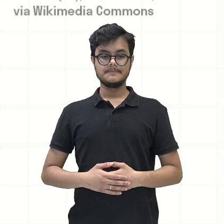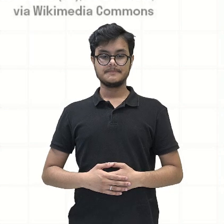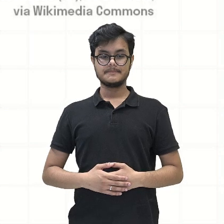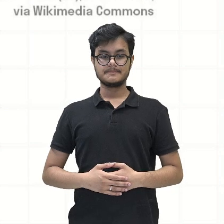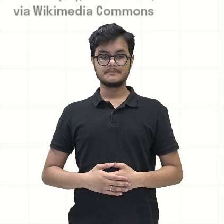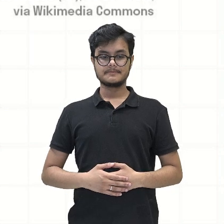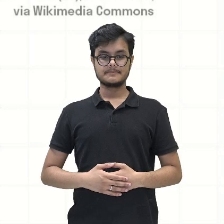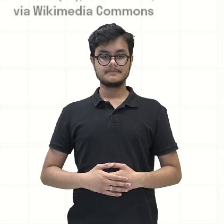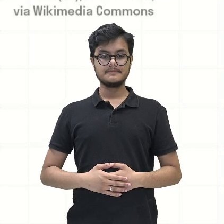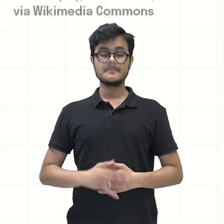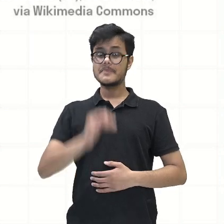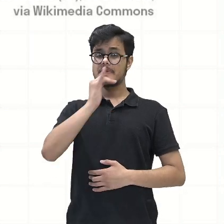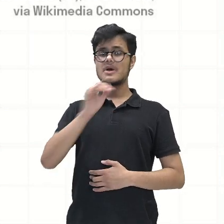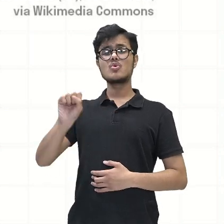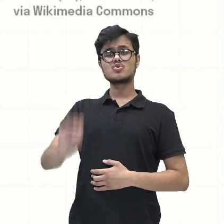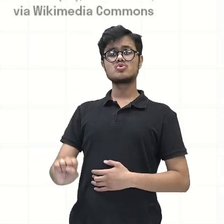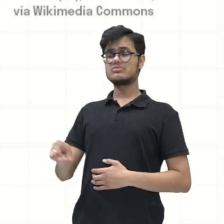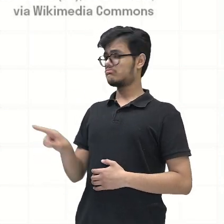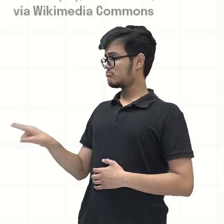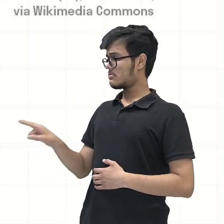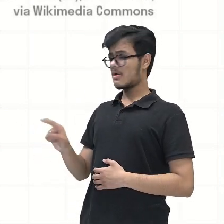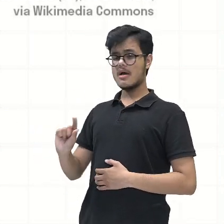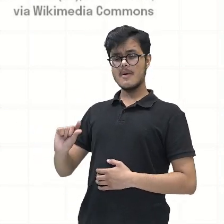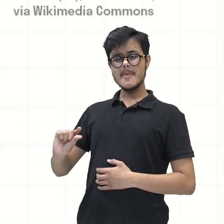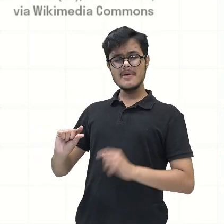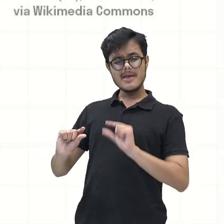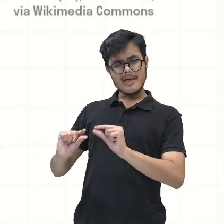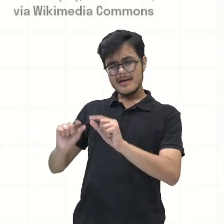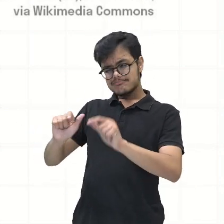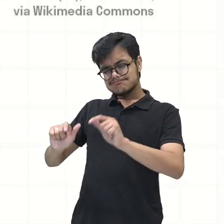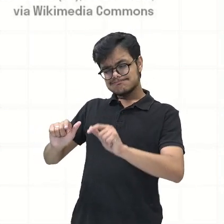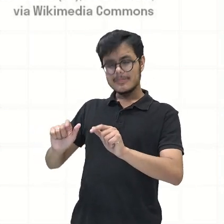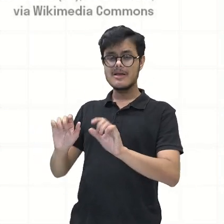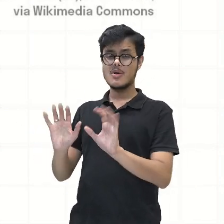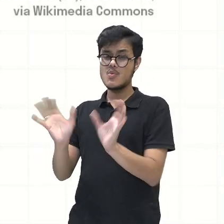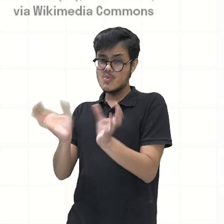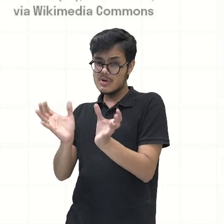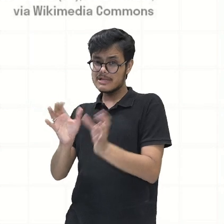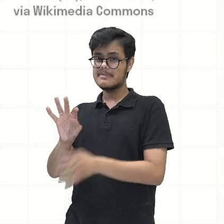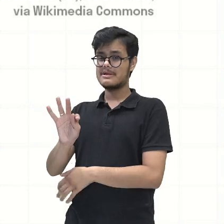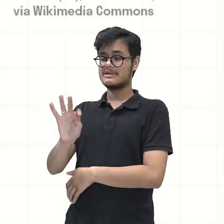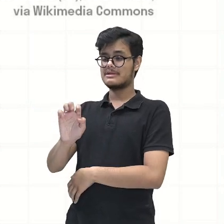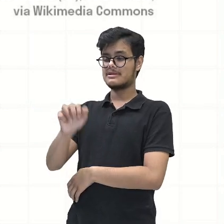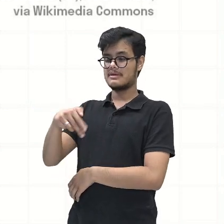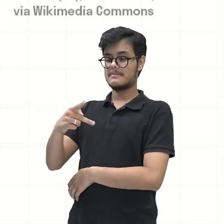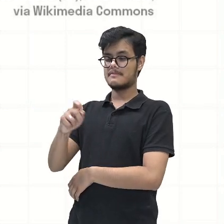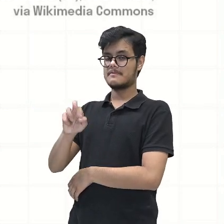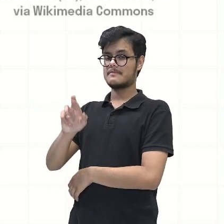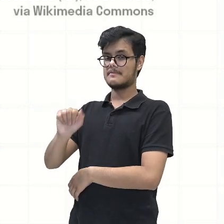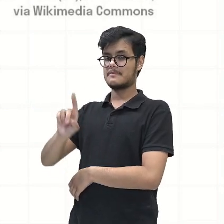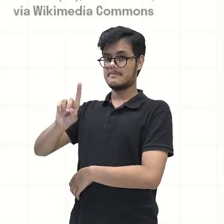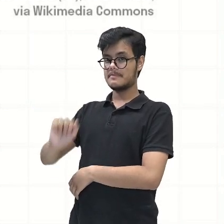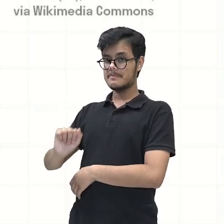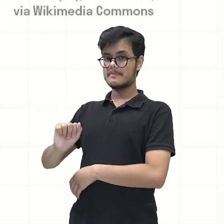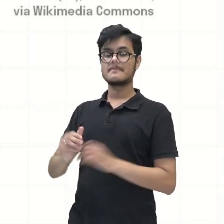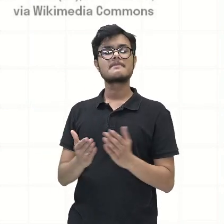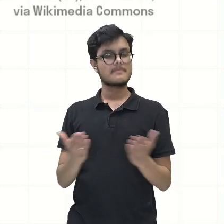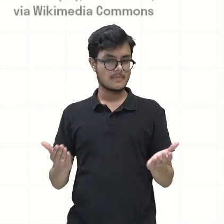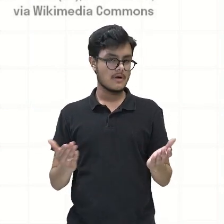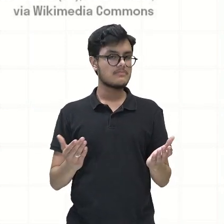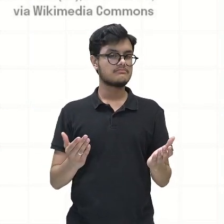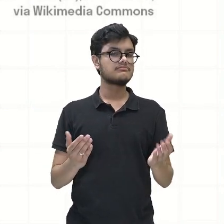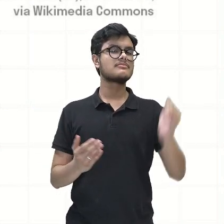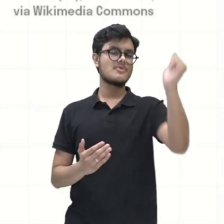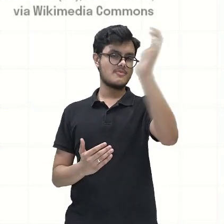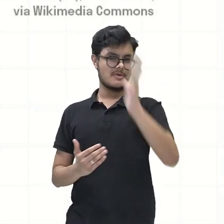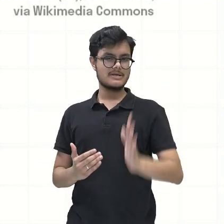essa pequena parte do território brasileiro que vai estar na zona temperada sul. Então, a maior parte do